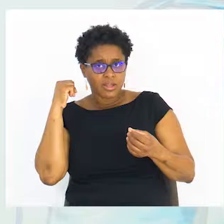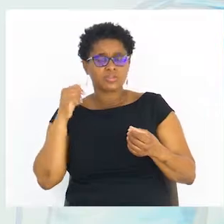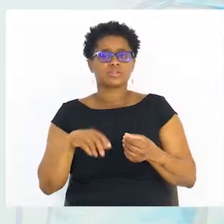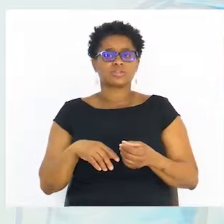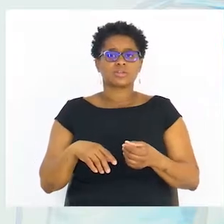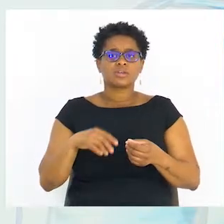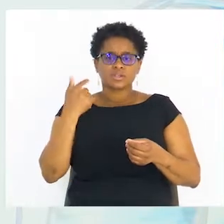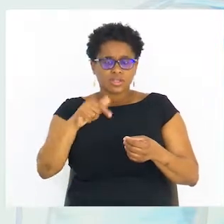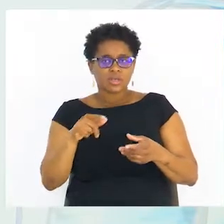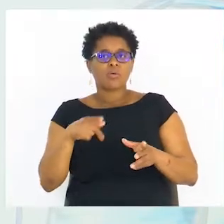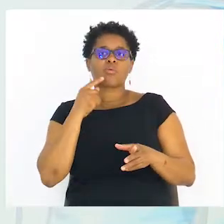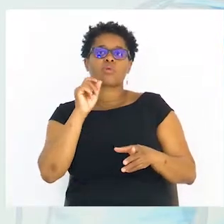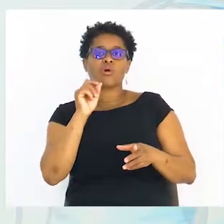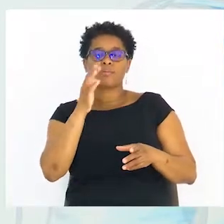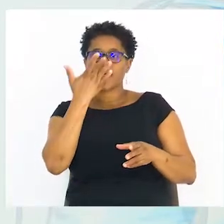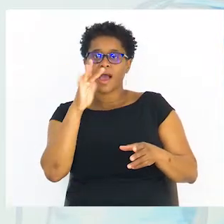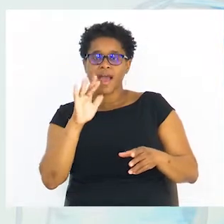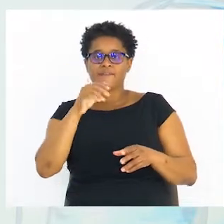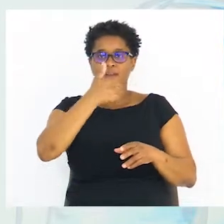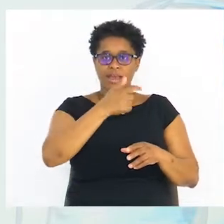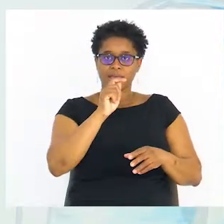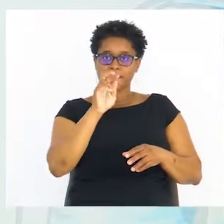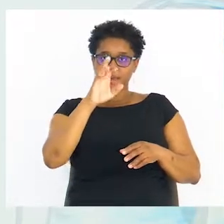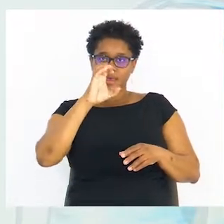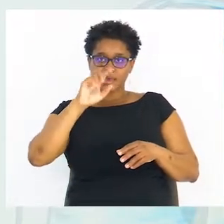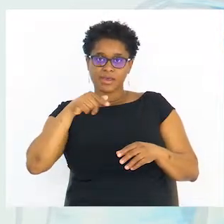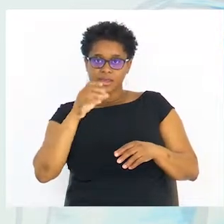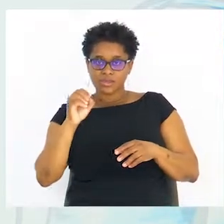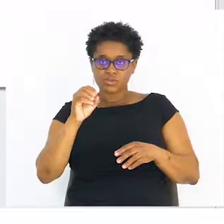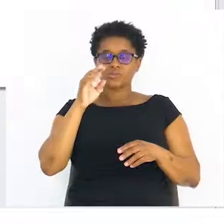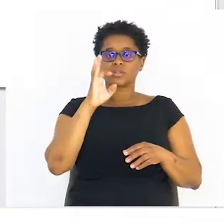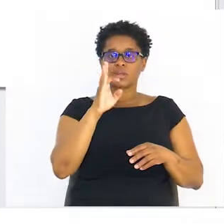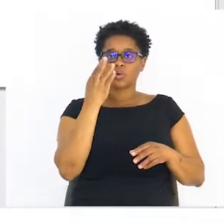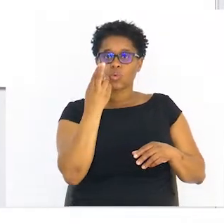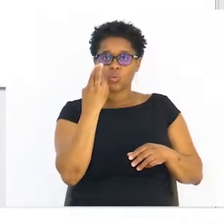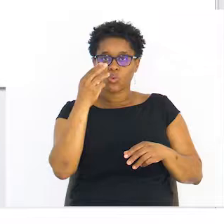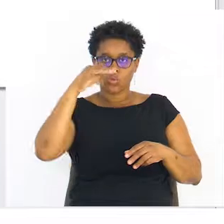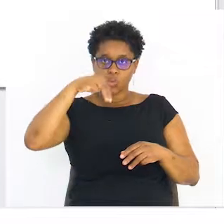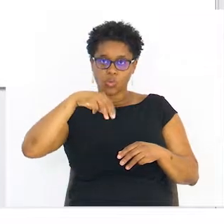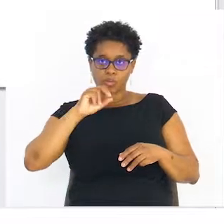então a designação África berço da humanidade.